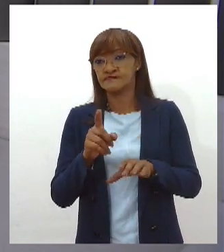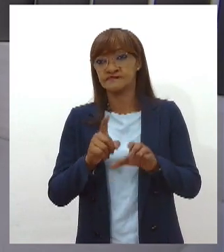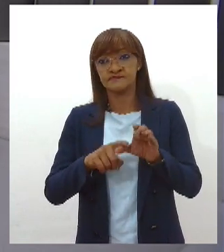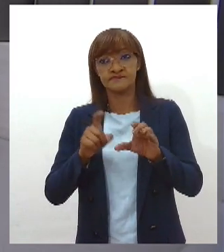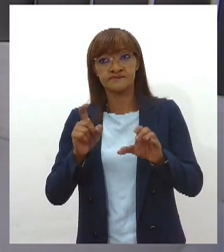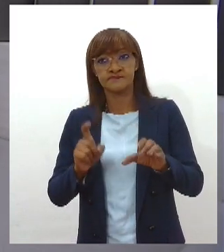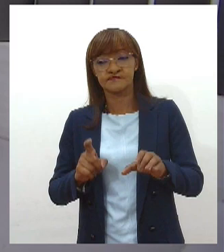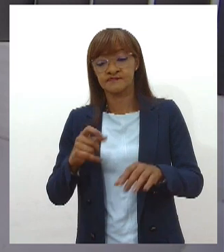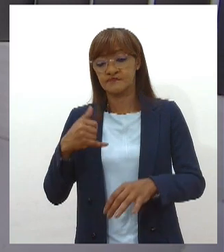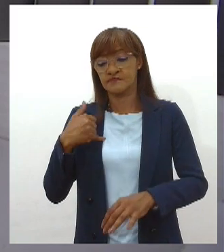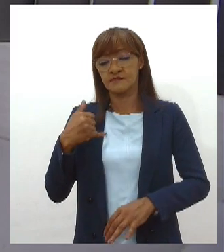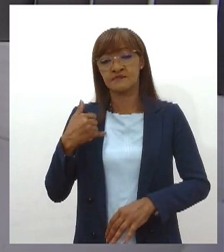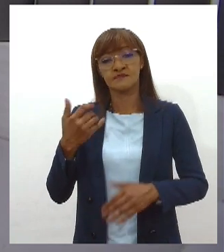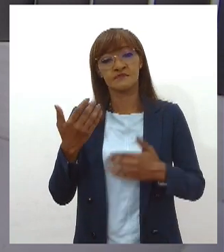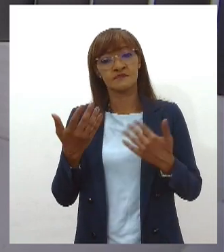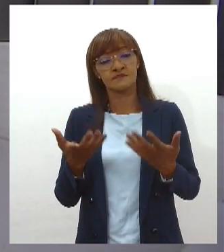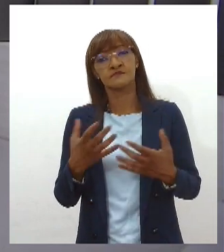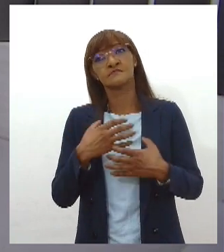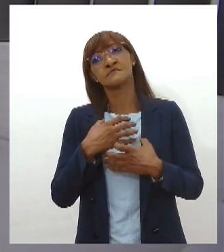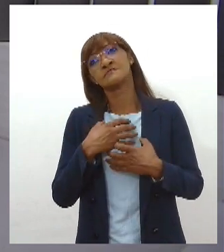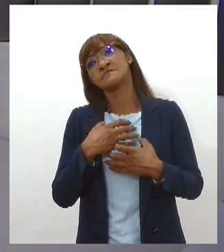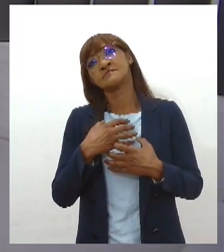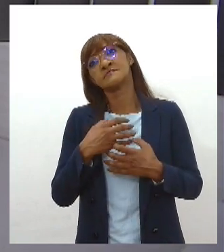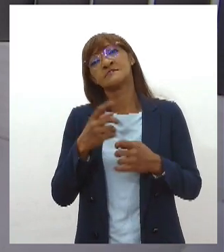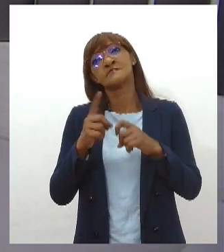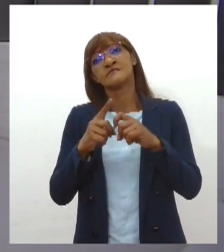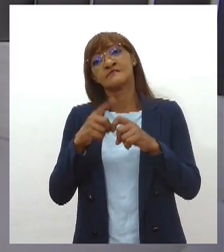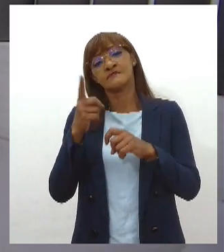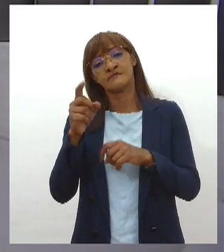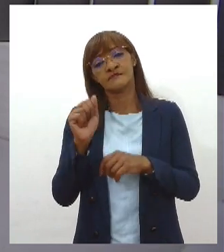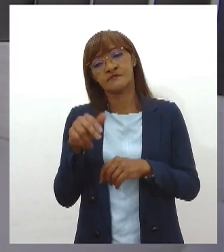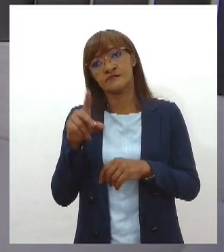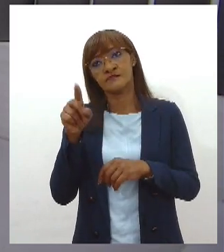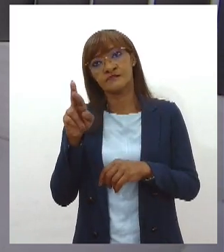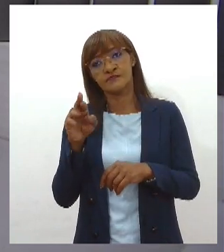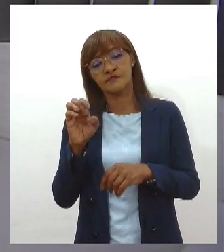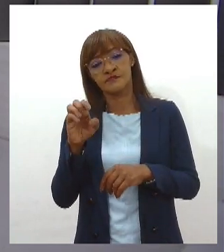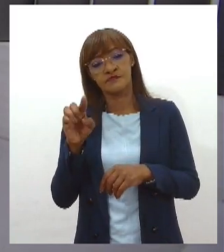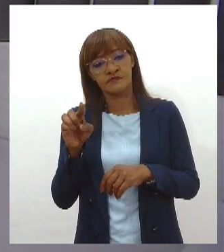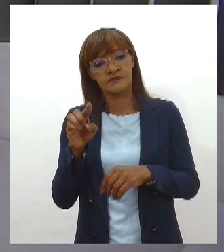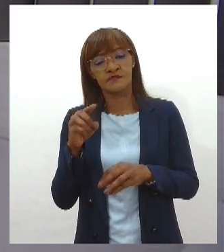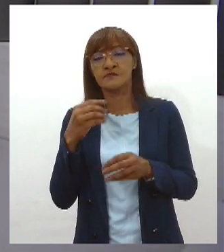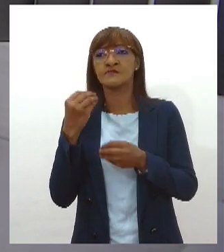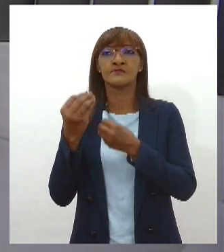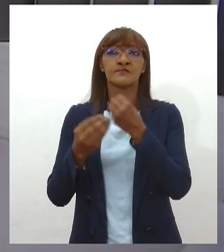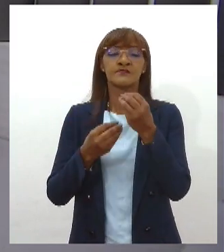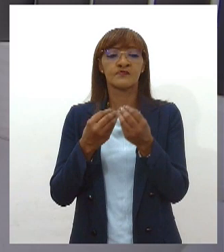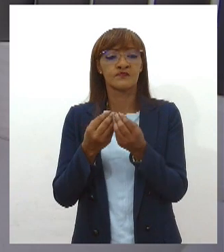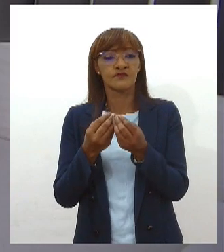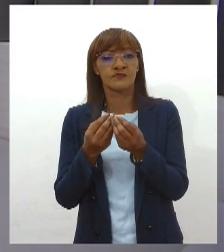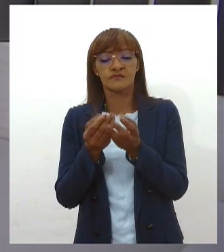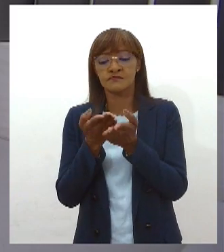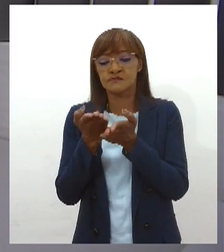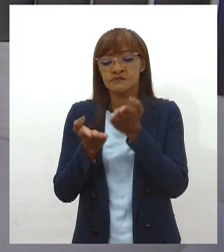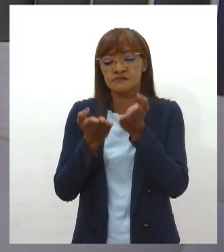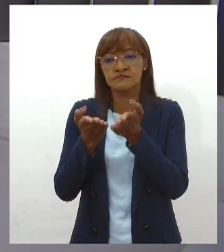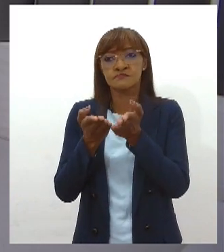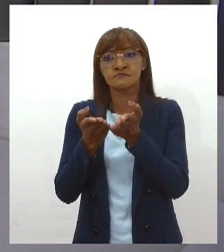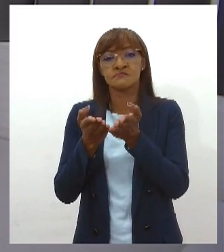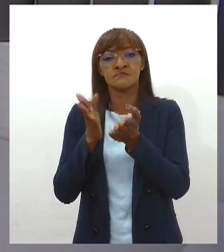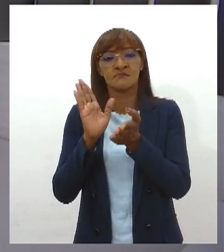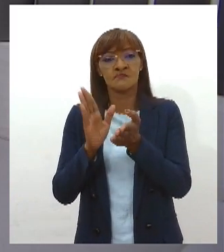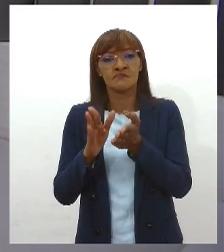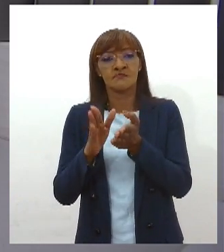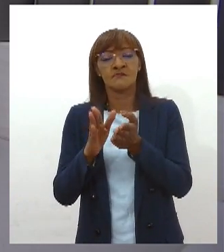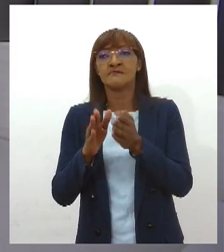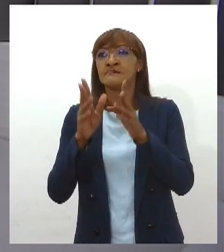sintomas. Doutor André, em relação a tratamento, como funciona o tratamento? É semelhante, né, ao tratamento